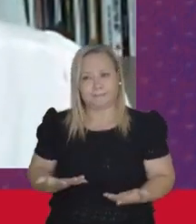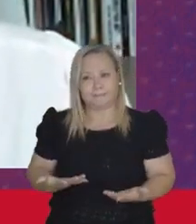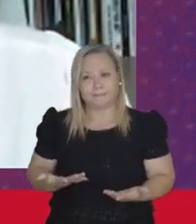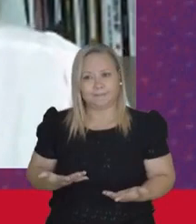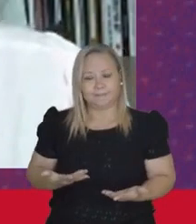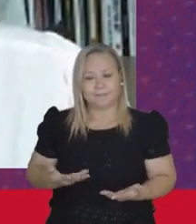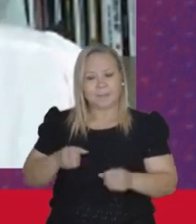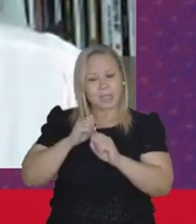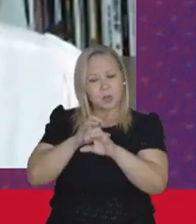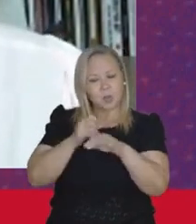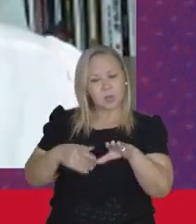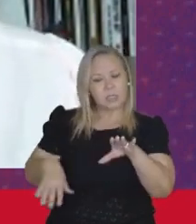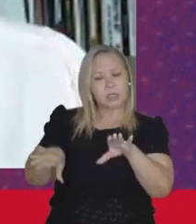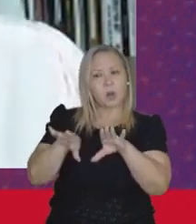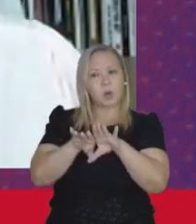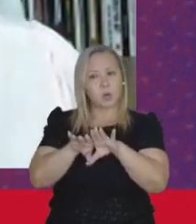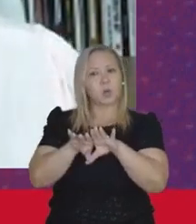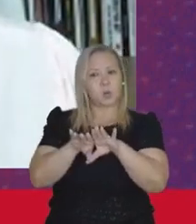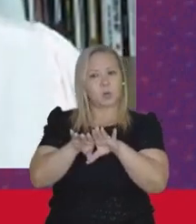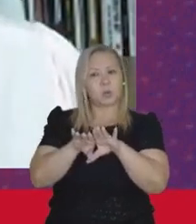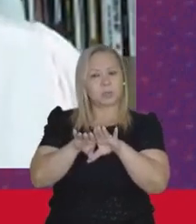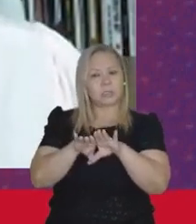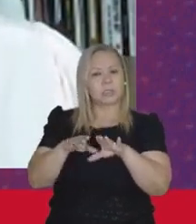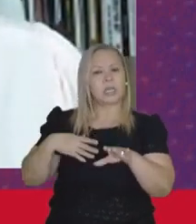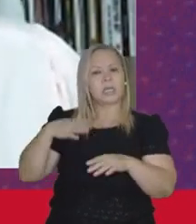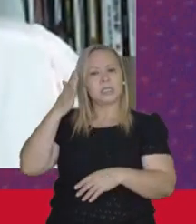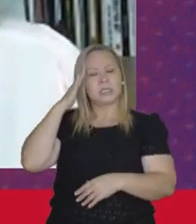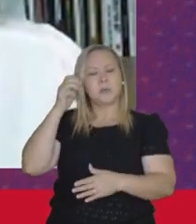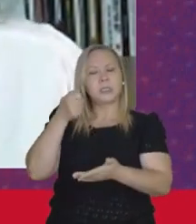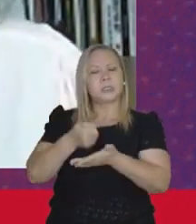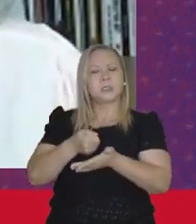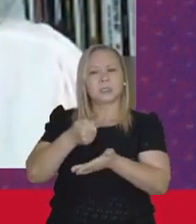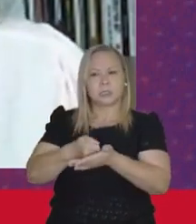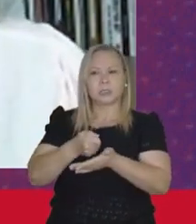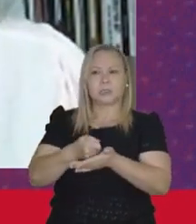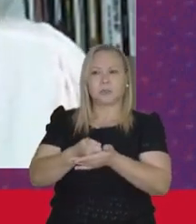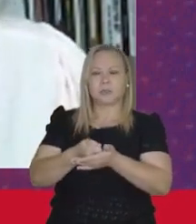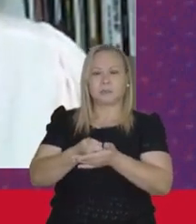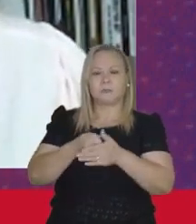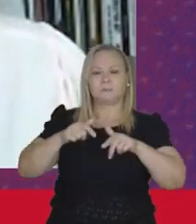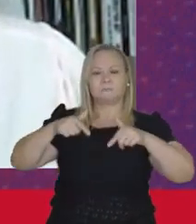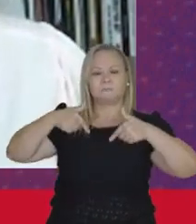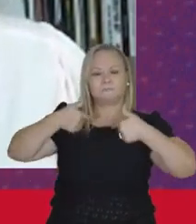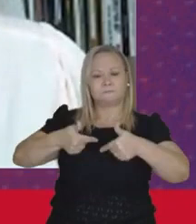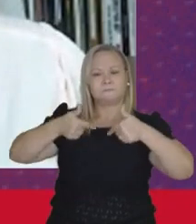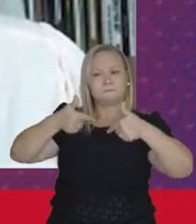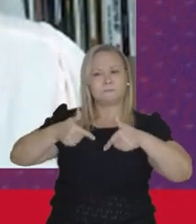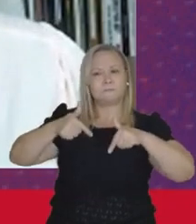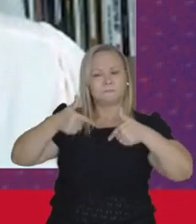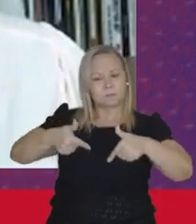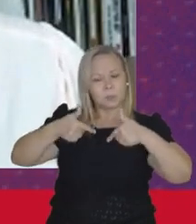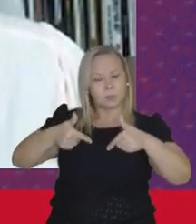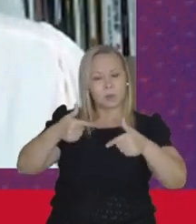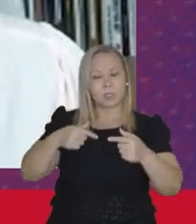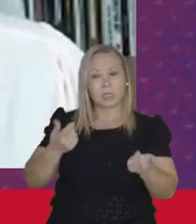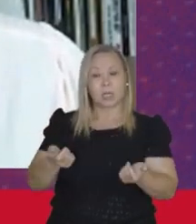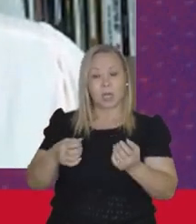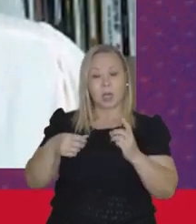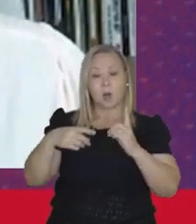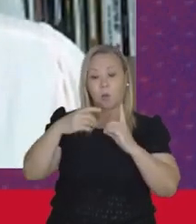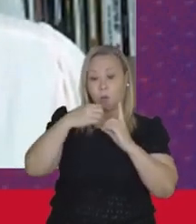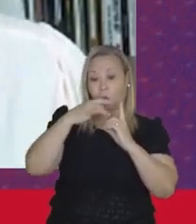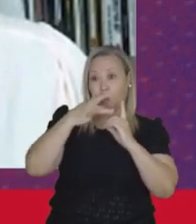A educação inclusiva, ela é então considerada determinante para combater o capacitismo e para combater